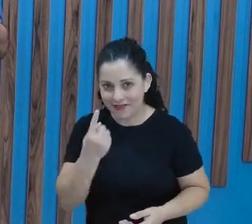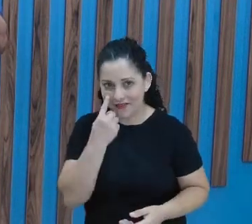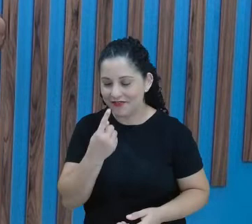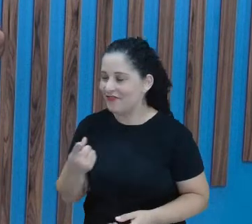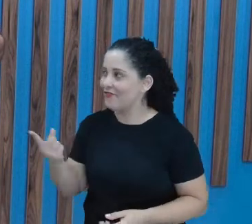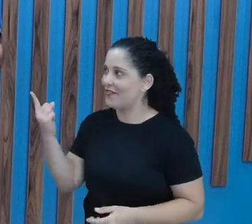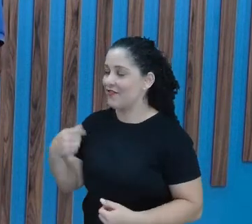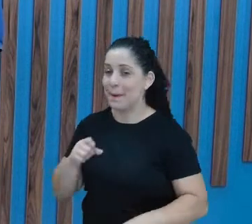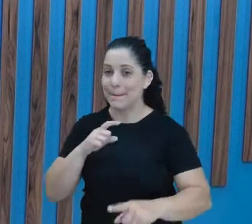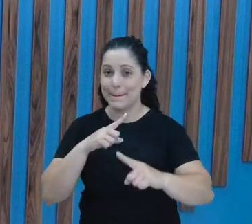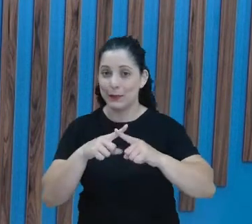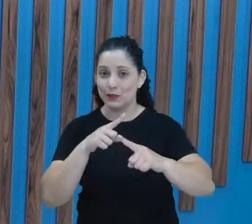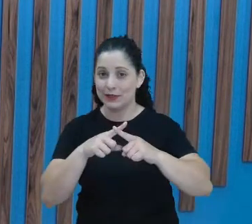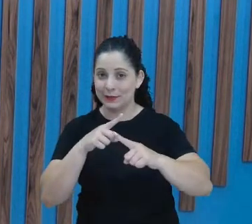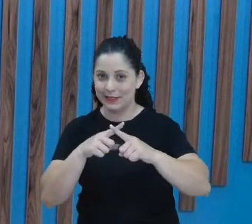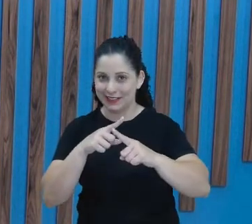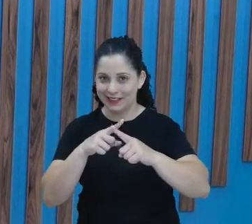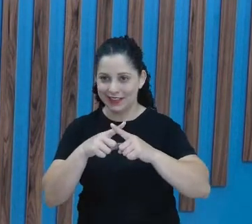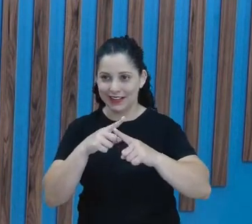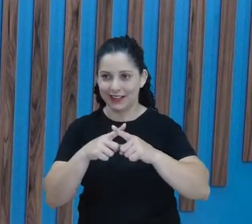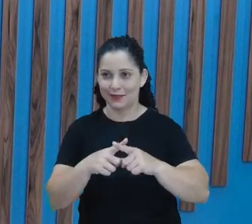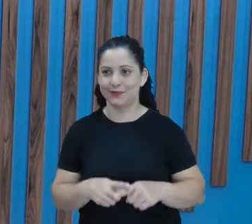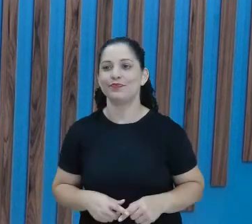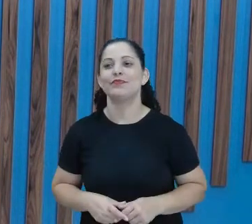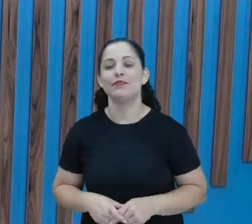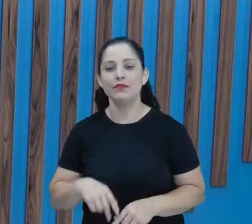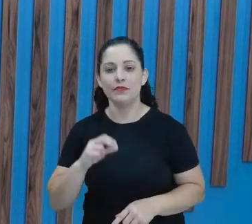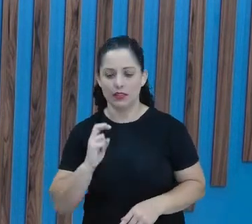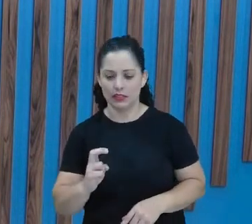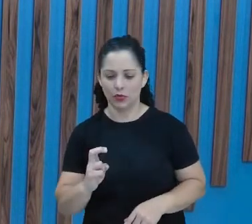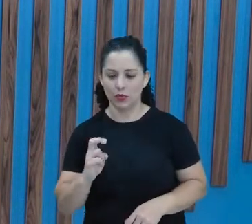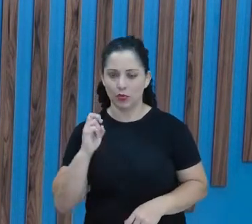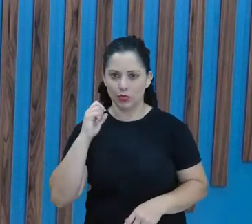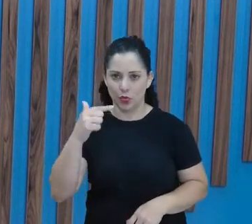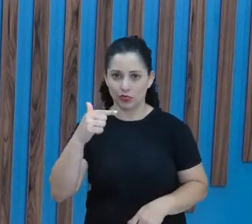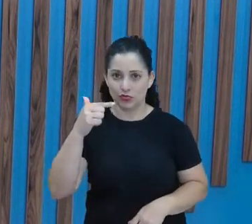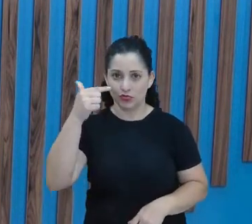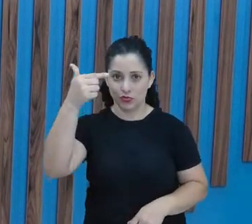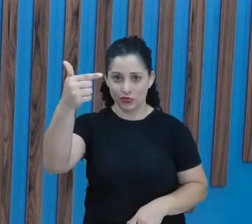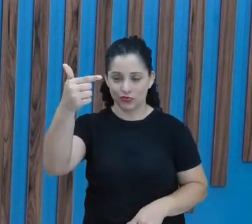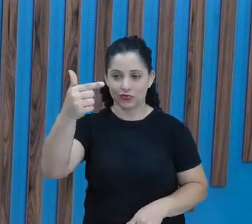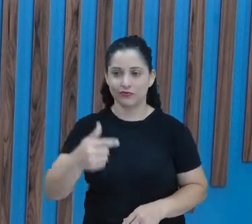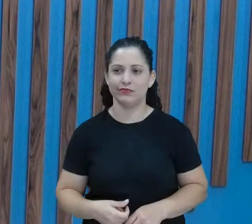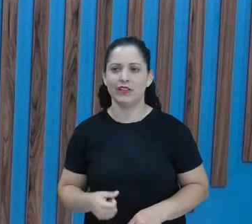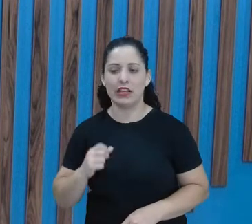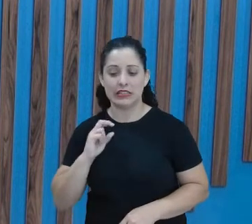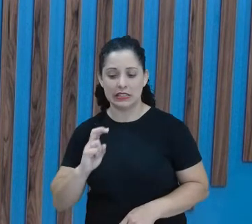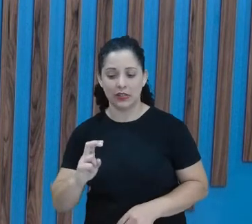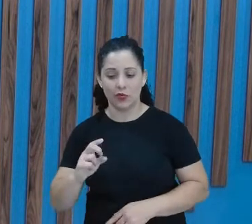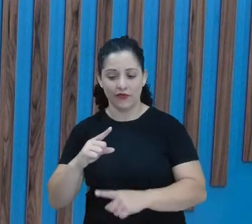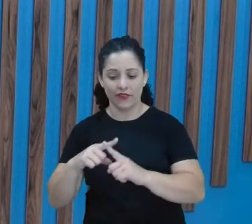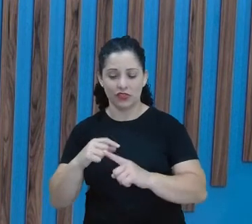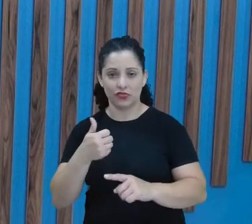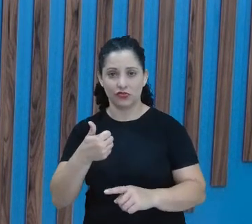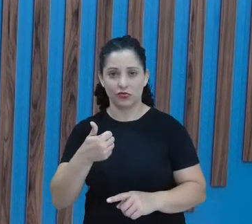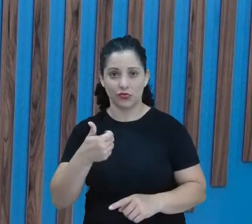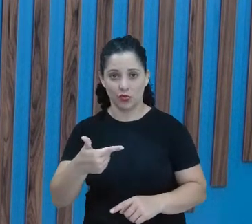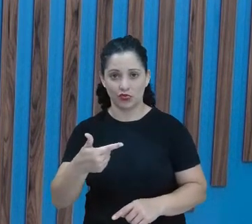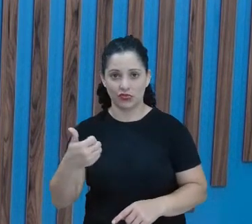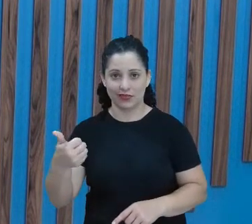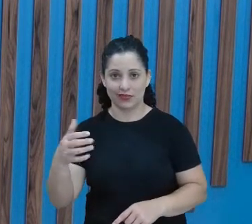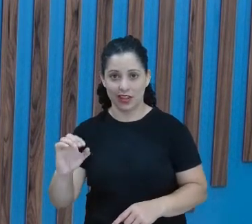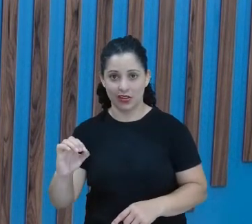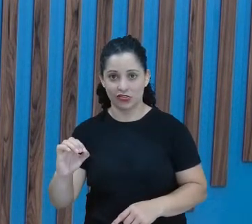multiplicar esses fatores aqui, esses elementos, ó. Cinco, dois e dois. Quando eu multiplicar cinco vezes dois, dez, dez vezes dois,